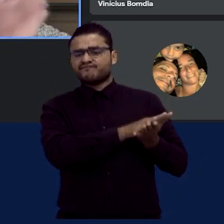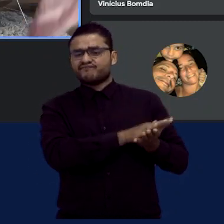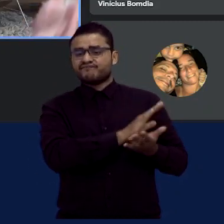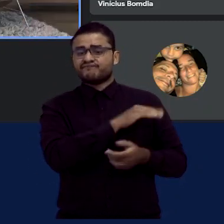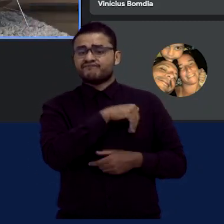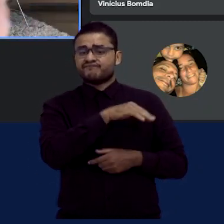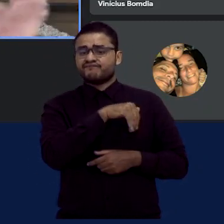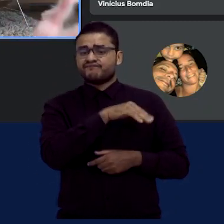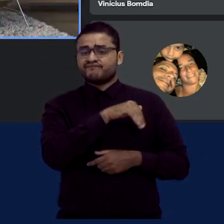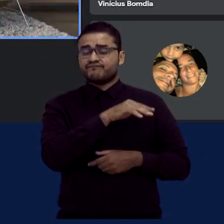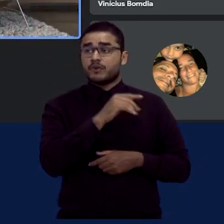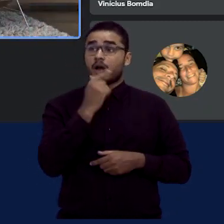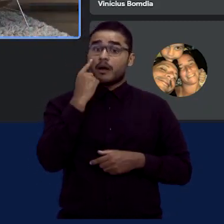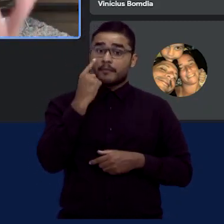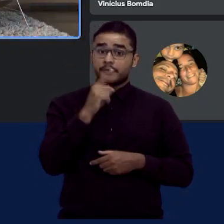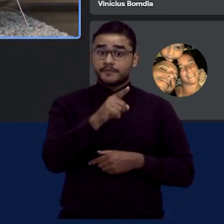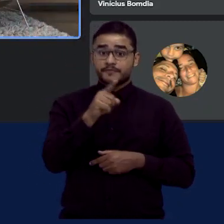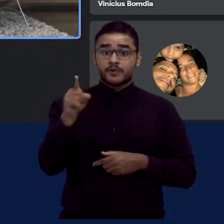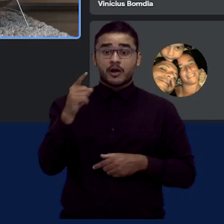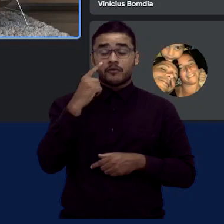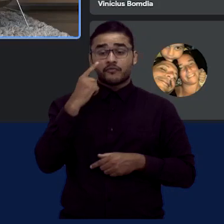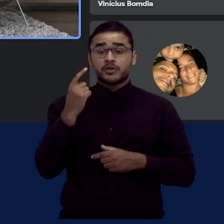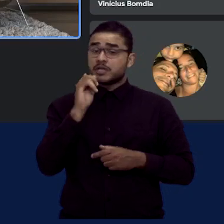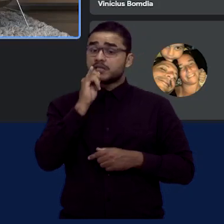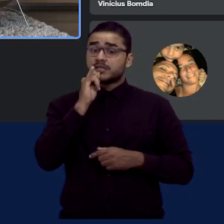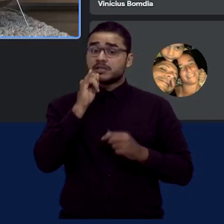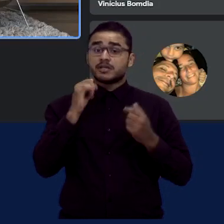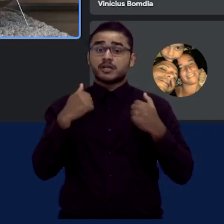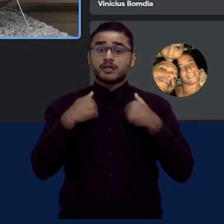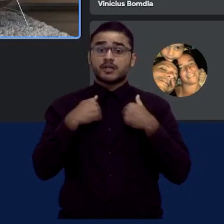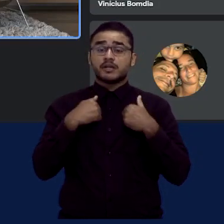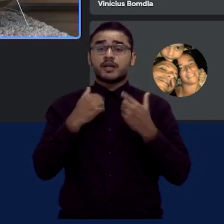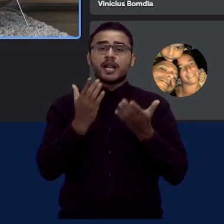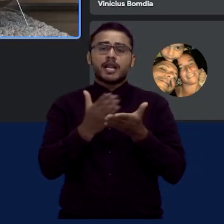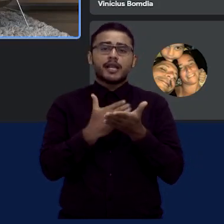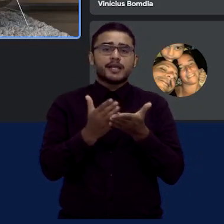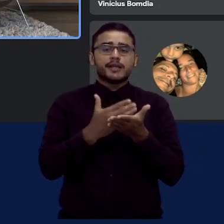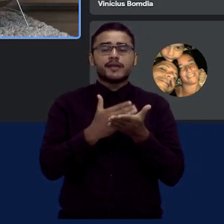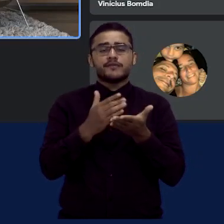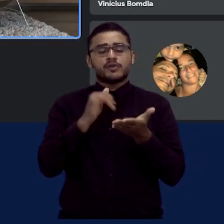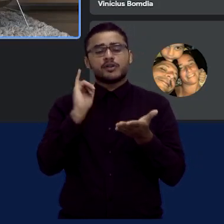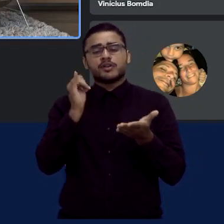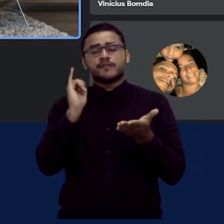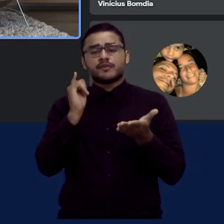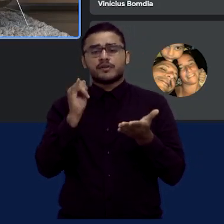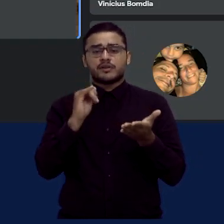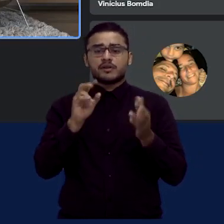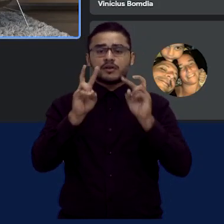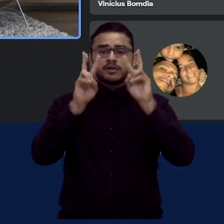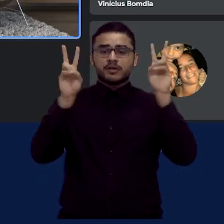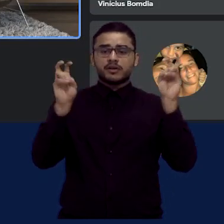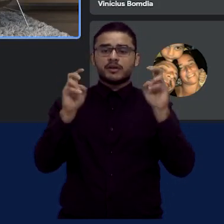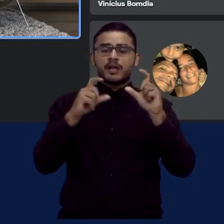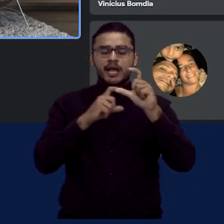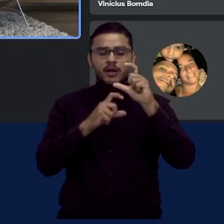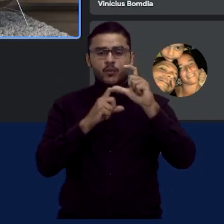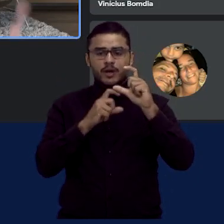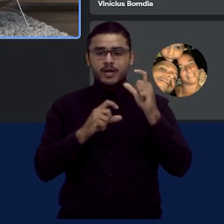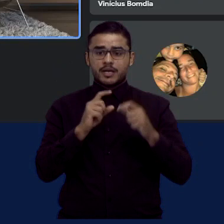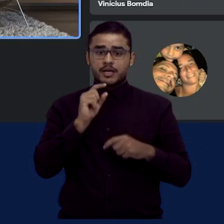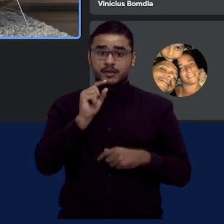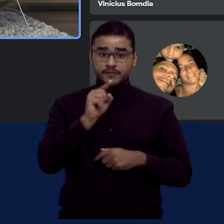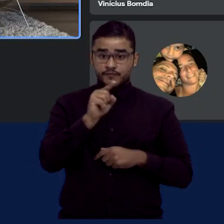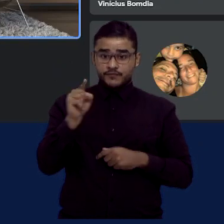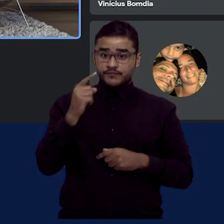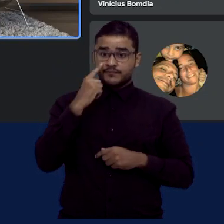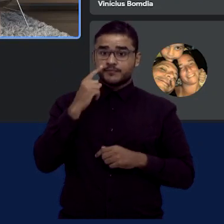sei lá, da Turma da Mônica. Vou citar um aqui que eu cresci lendo. Quadrinhos como linguagem, eventualmente